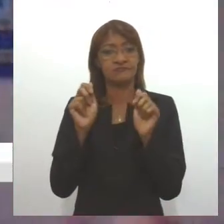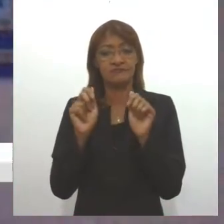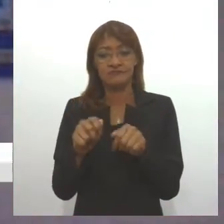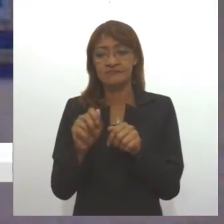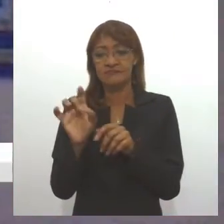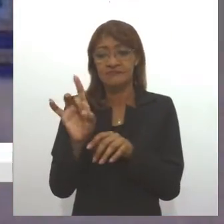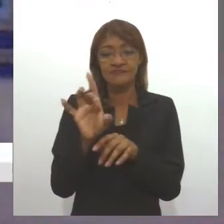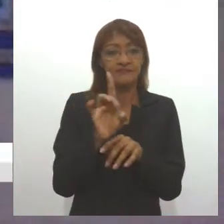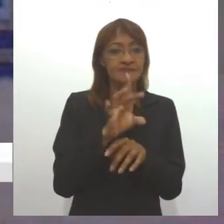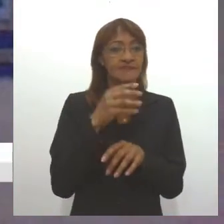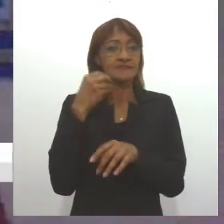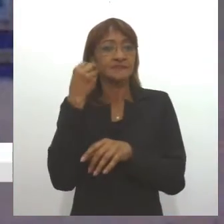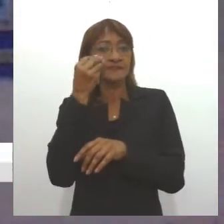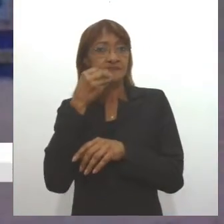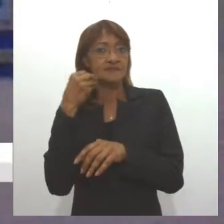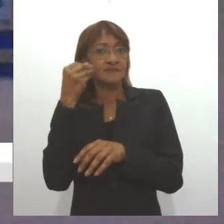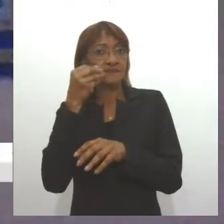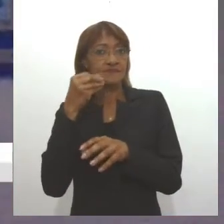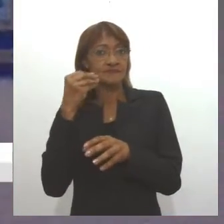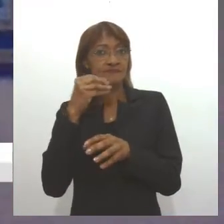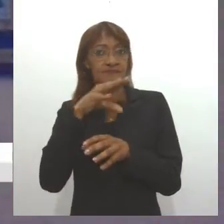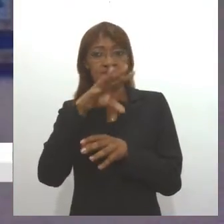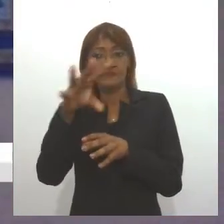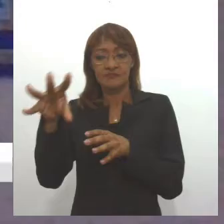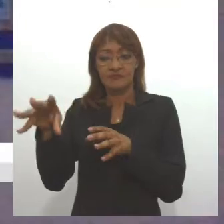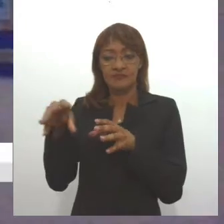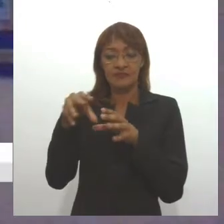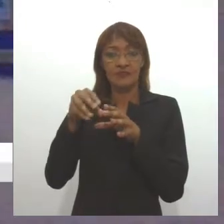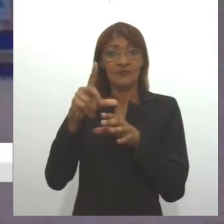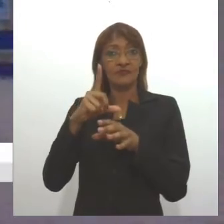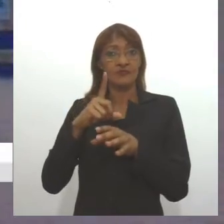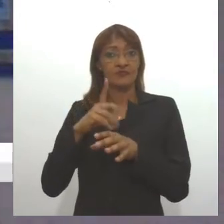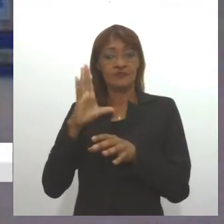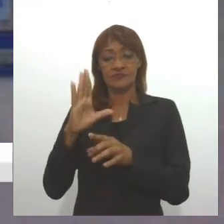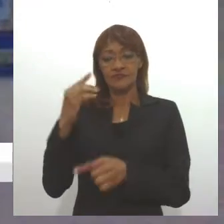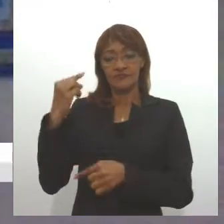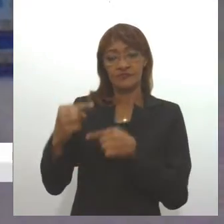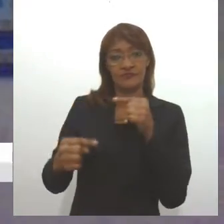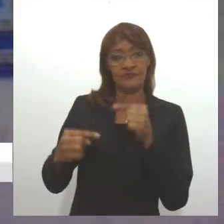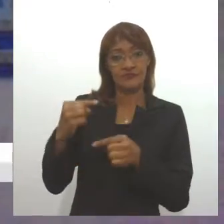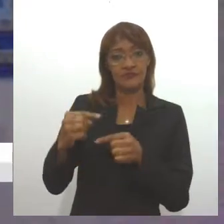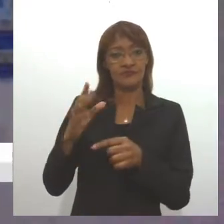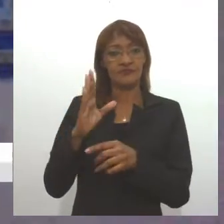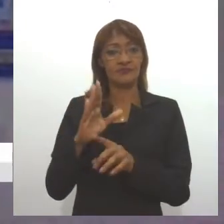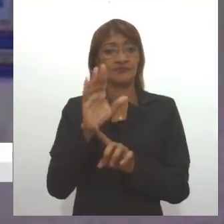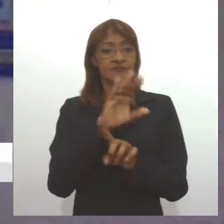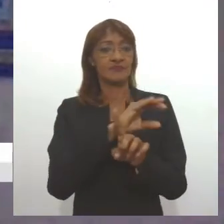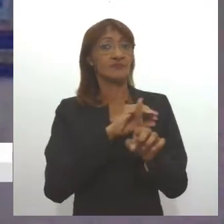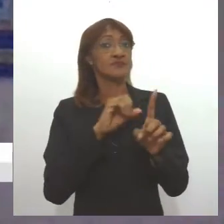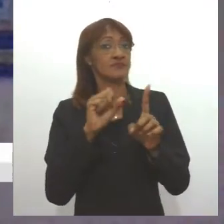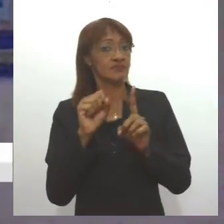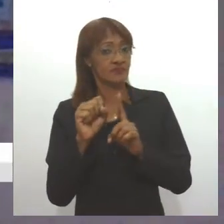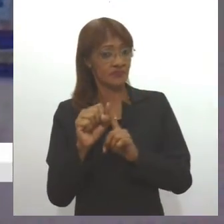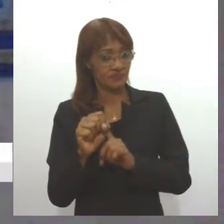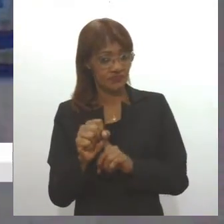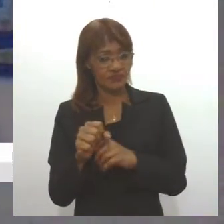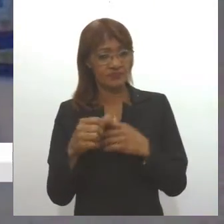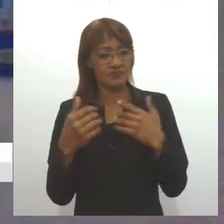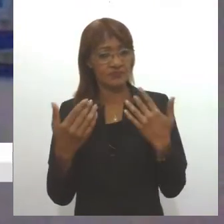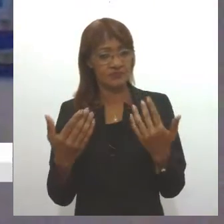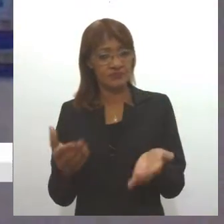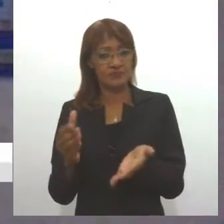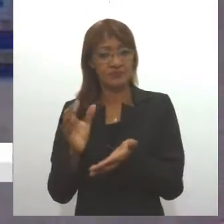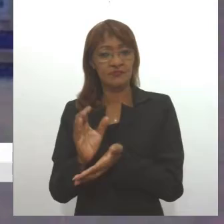dessas experiências e promover, né, uma política, controlar a política social, porque o conselho, ele tem essa